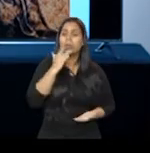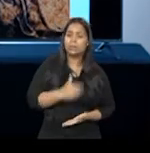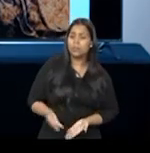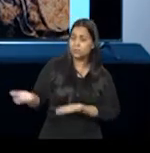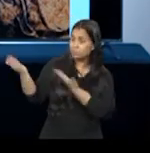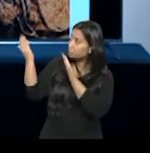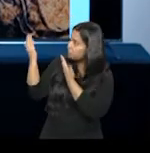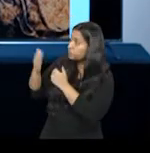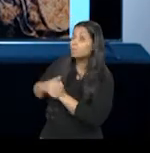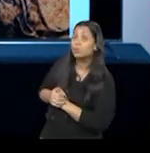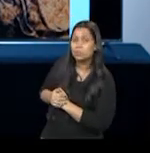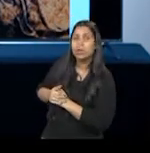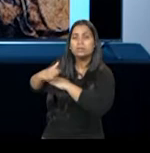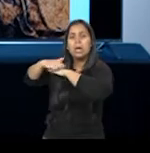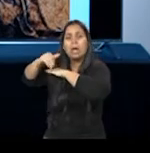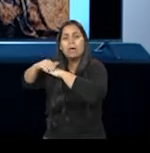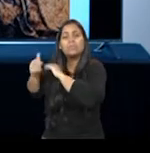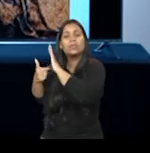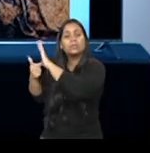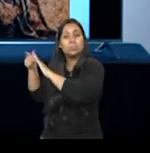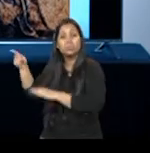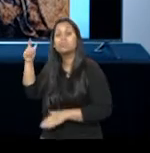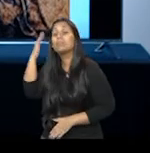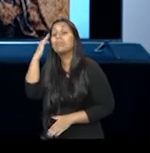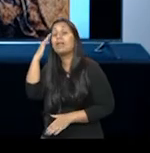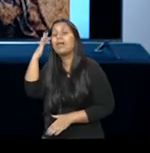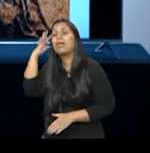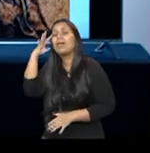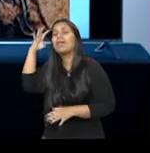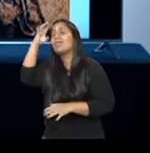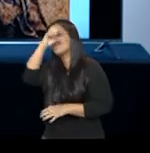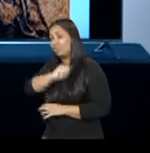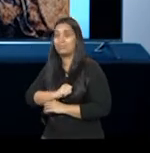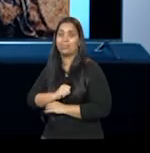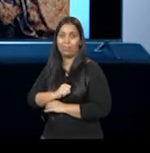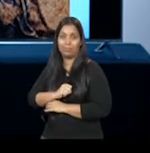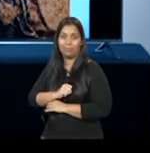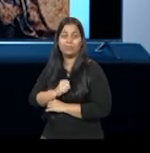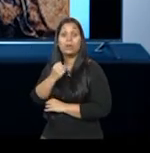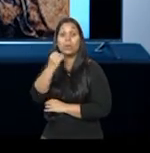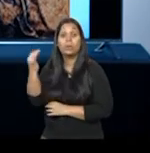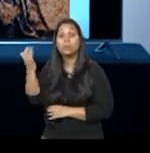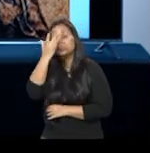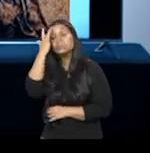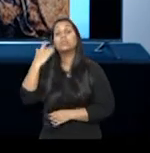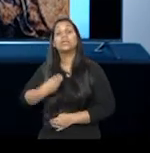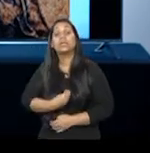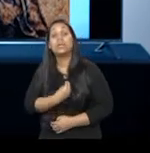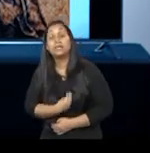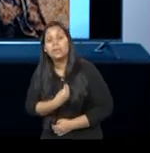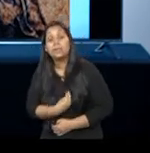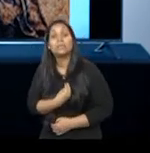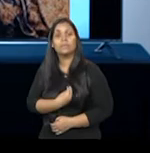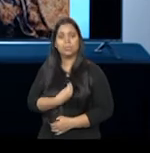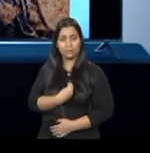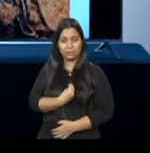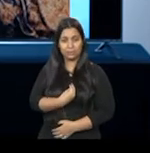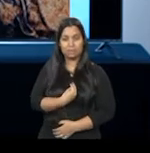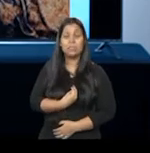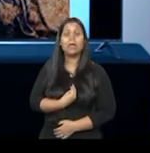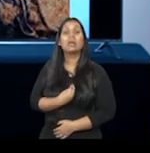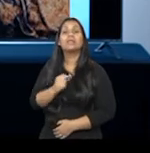como essa, que está demonstrando o afeto, para ela entender que determinadas pessoas que ela convive devem ser tratadas